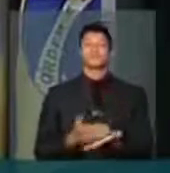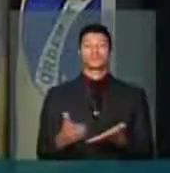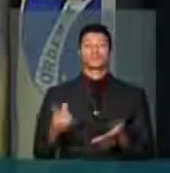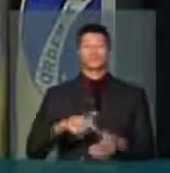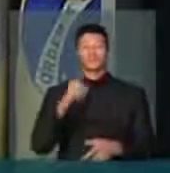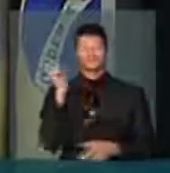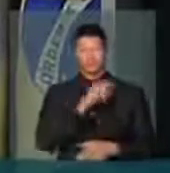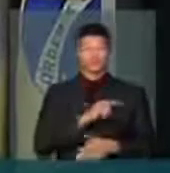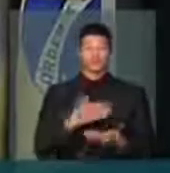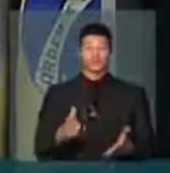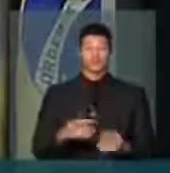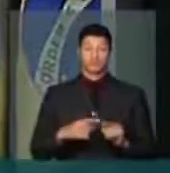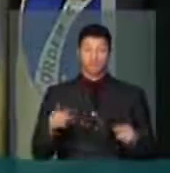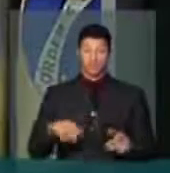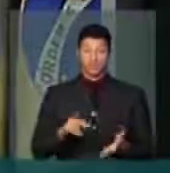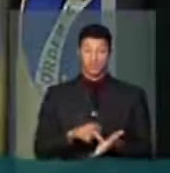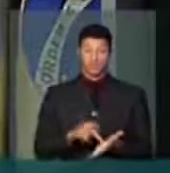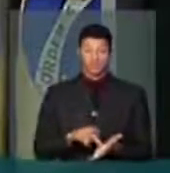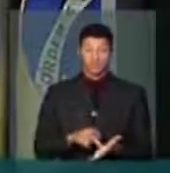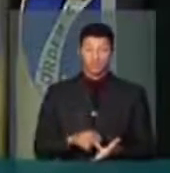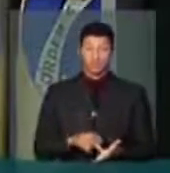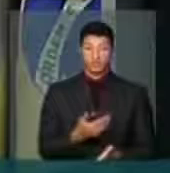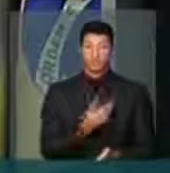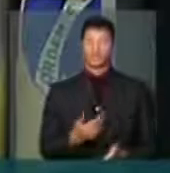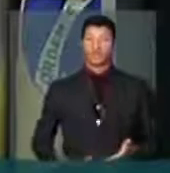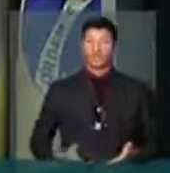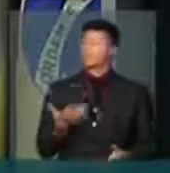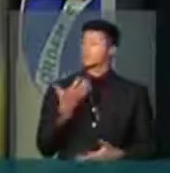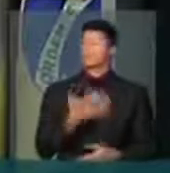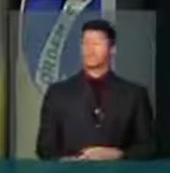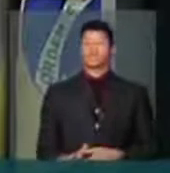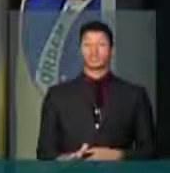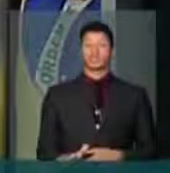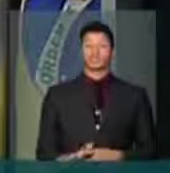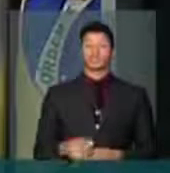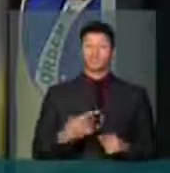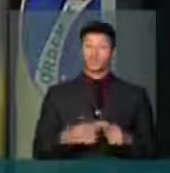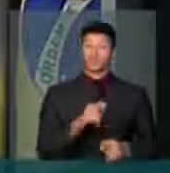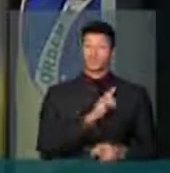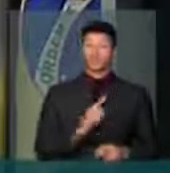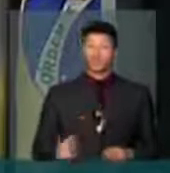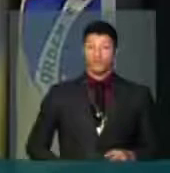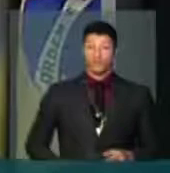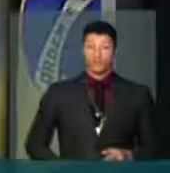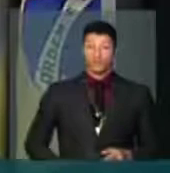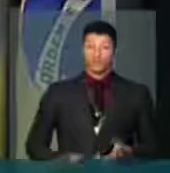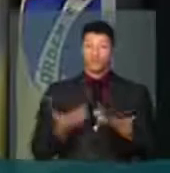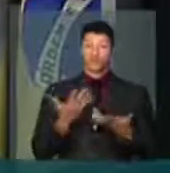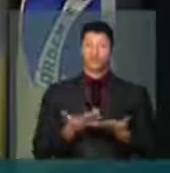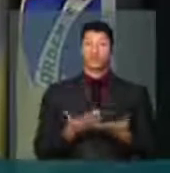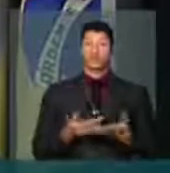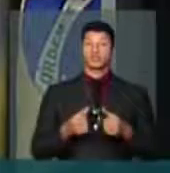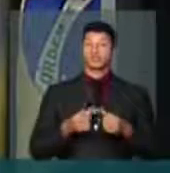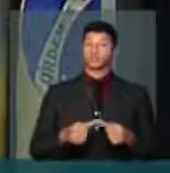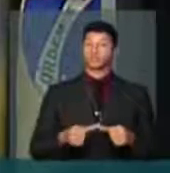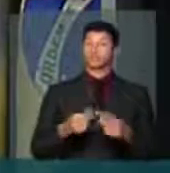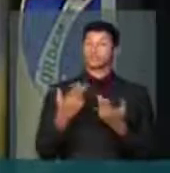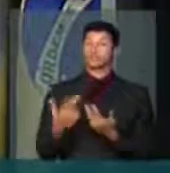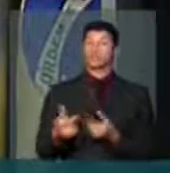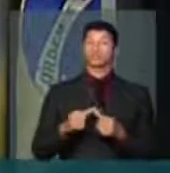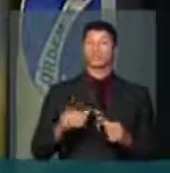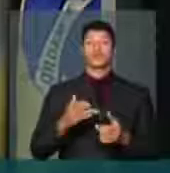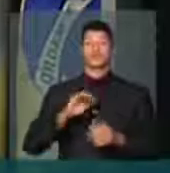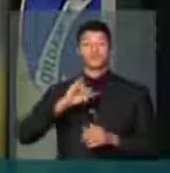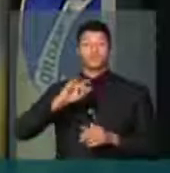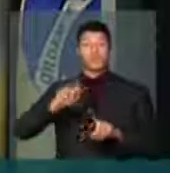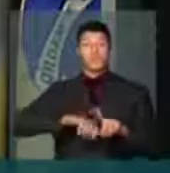é terrível, mas é a verdade. O governo não queria, porque o governo queria estar como esteve em